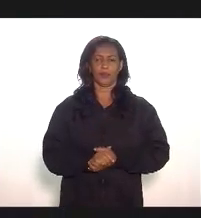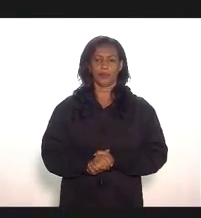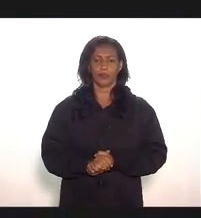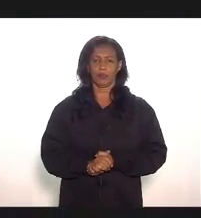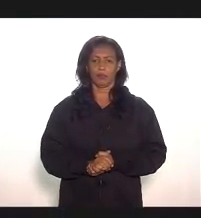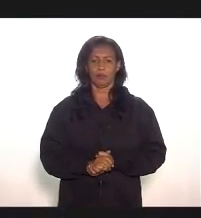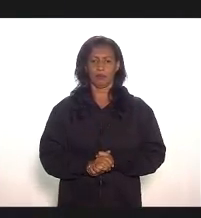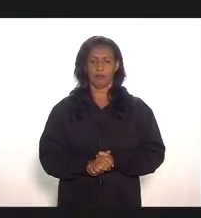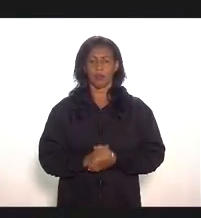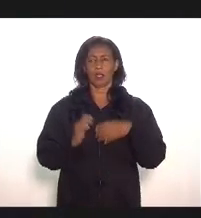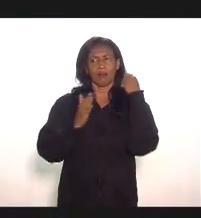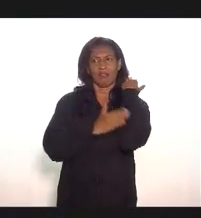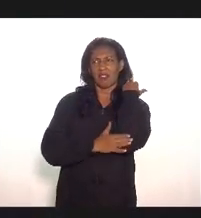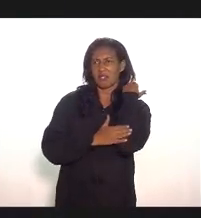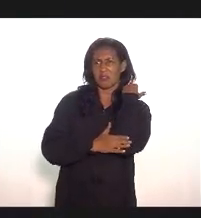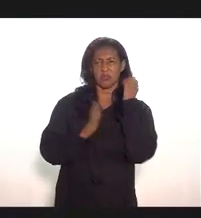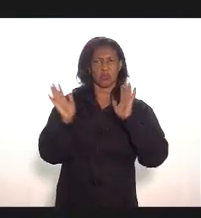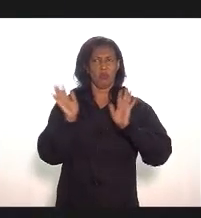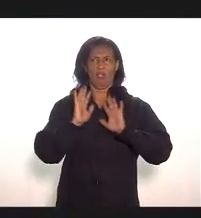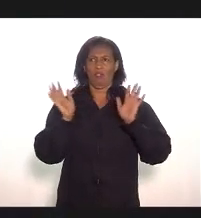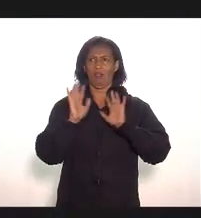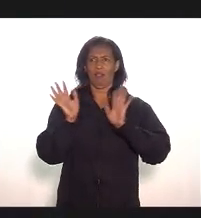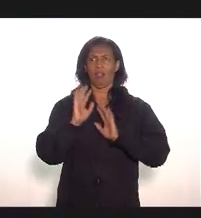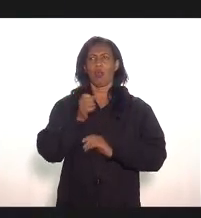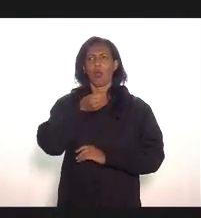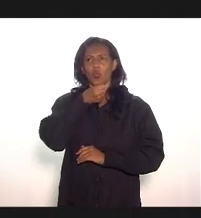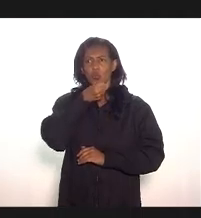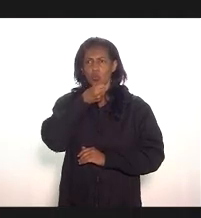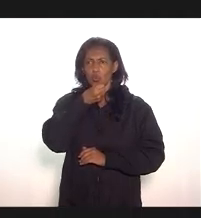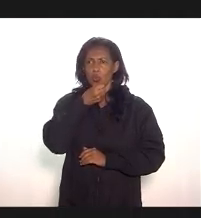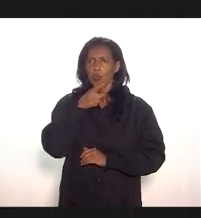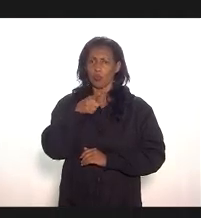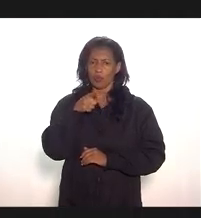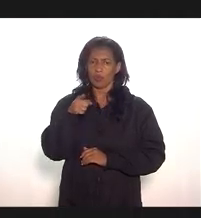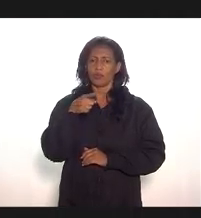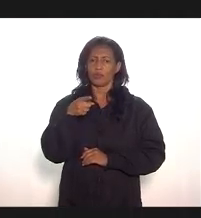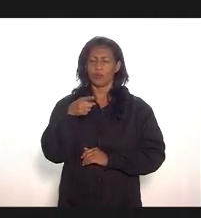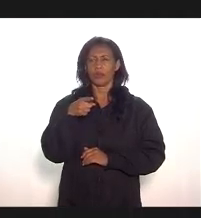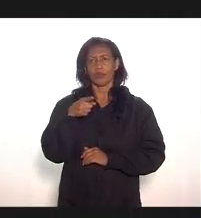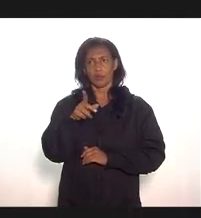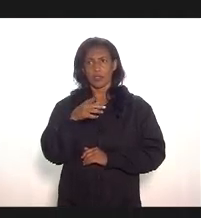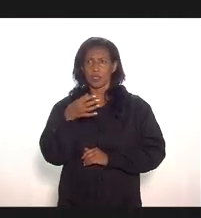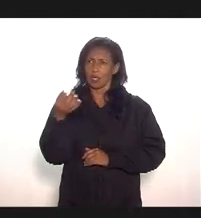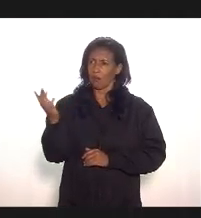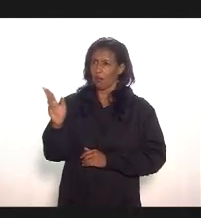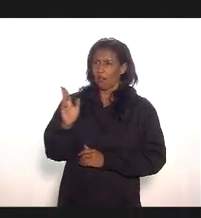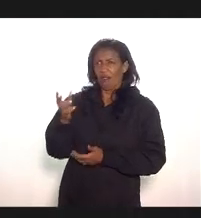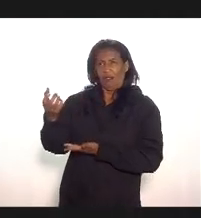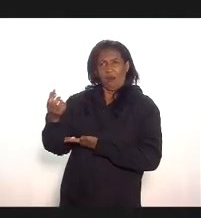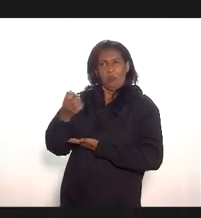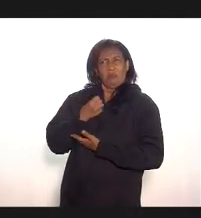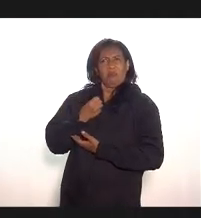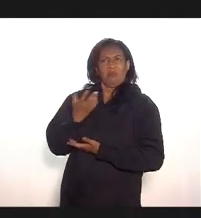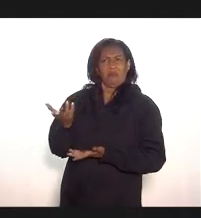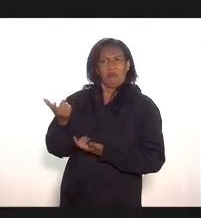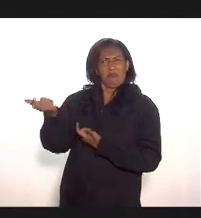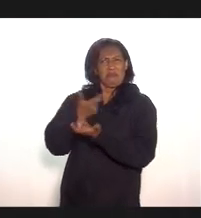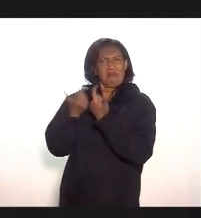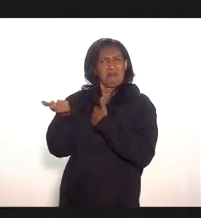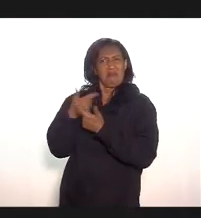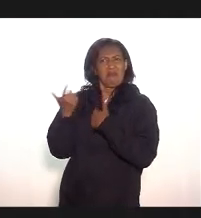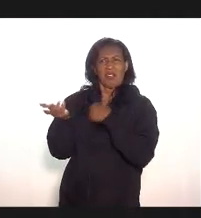Não estou enciumado, não, deputado. O microfone de Vossa Excelência está aberto e Vossa Excelência está sendo ofensiva ao se referir a mim dessa forma, dizer